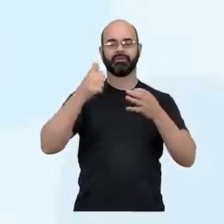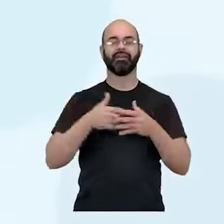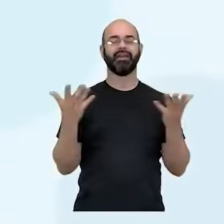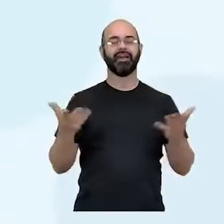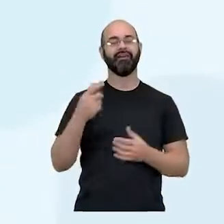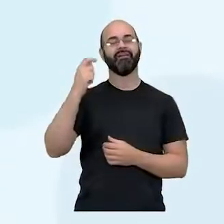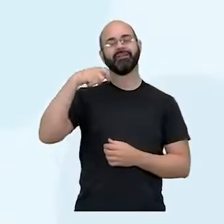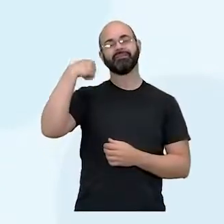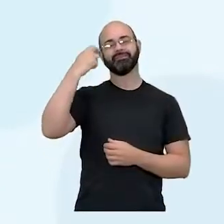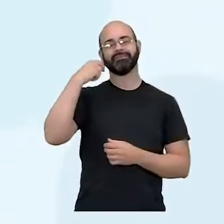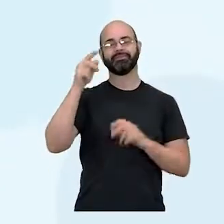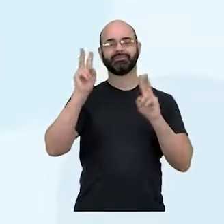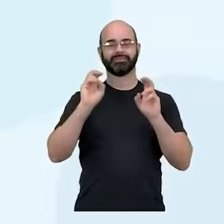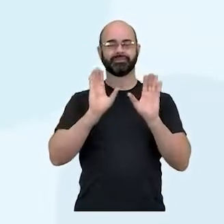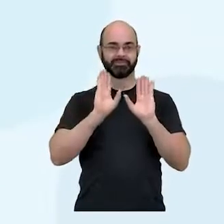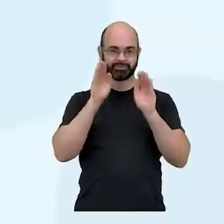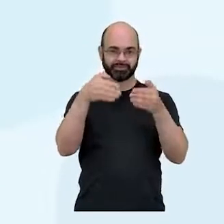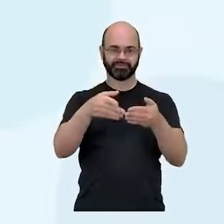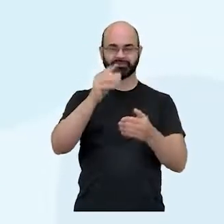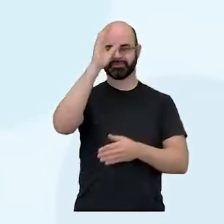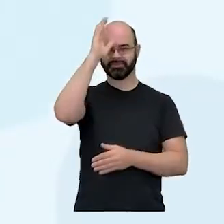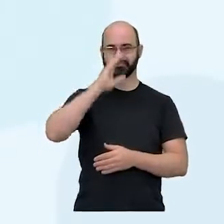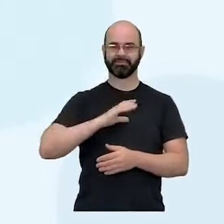nessa ideia aí de cidadania.